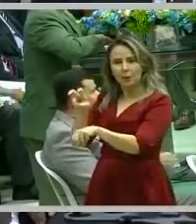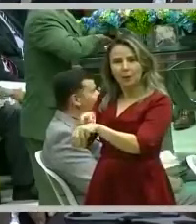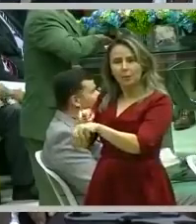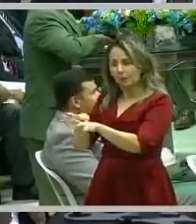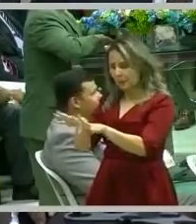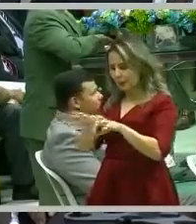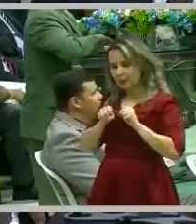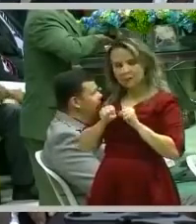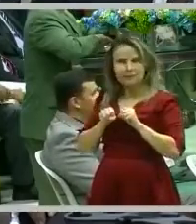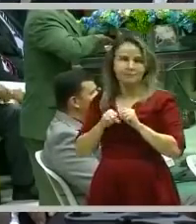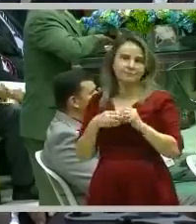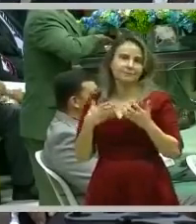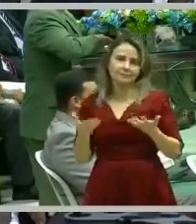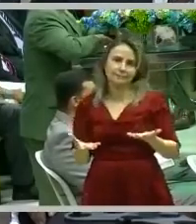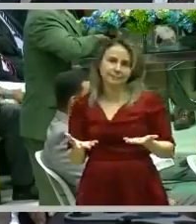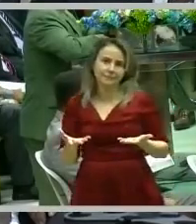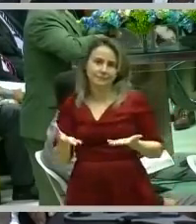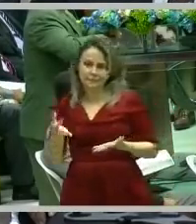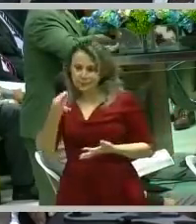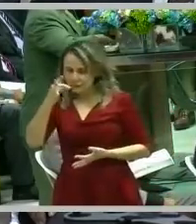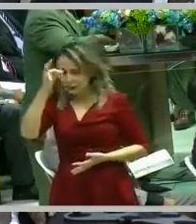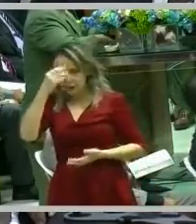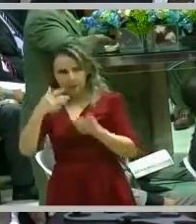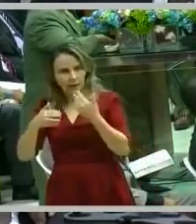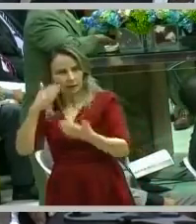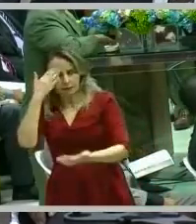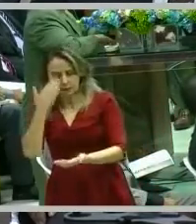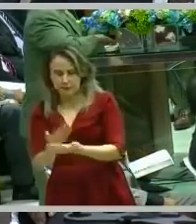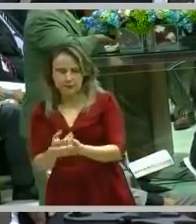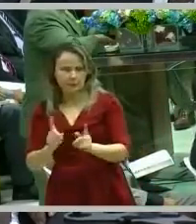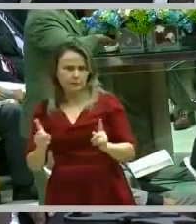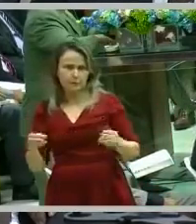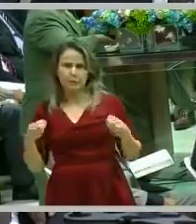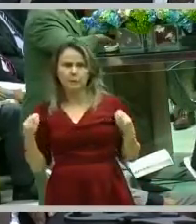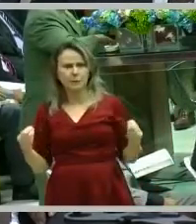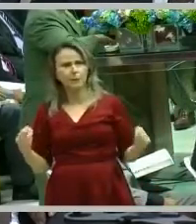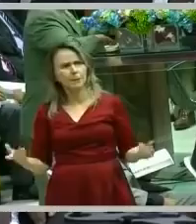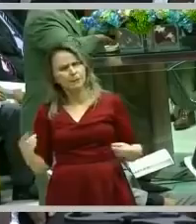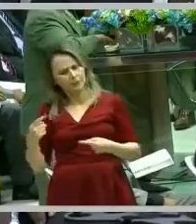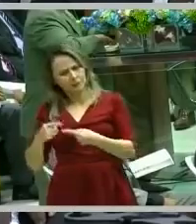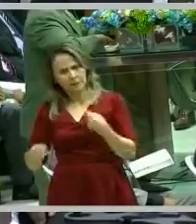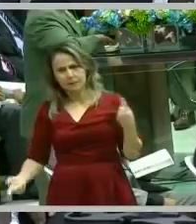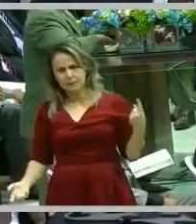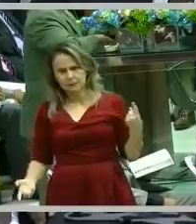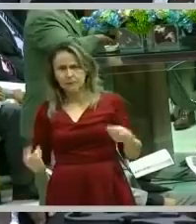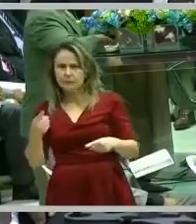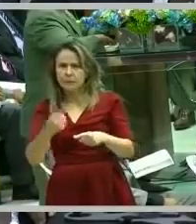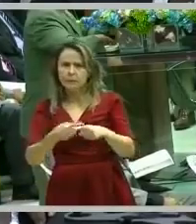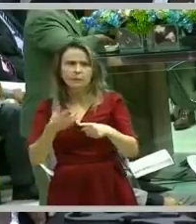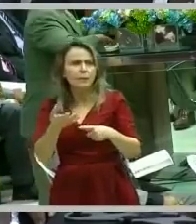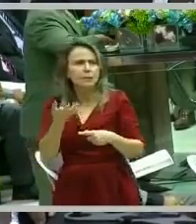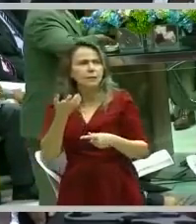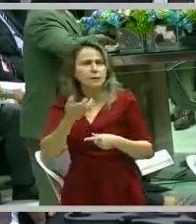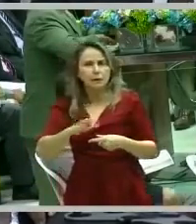Agora, falando mal do batismo com o Espírito Santo. Tem cabimento uma coisa dessa, irmão? E por que quer explicar?